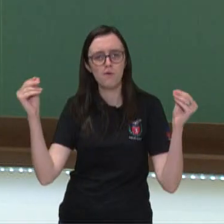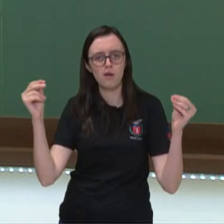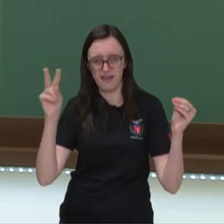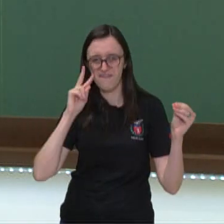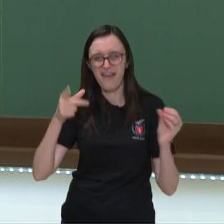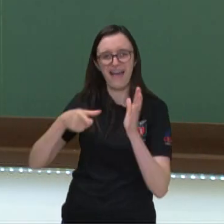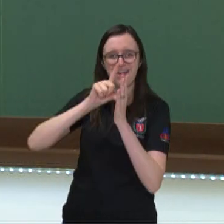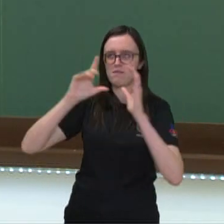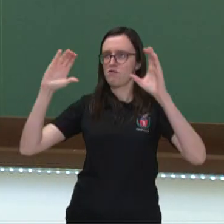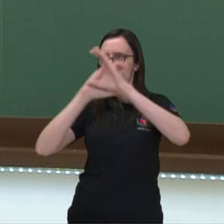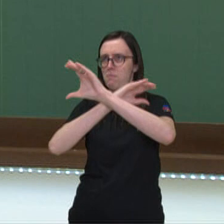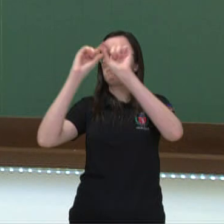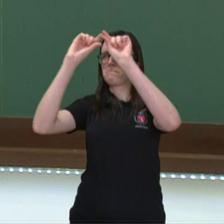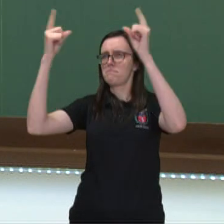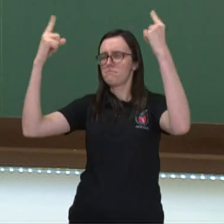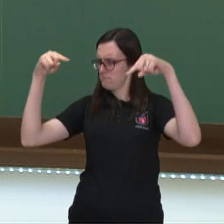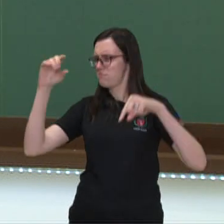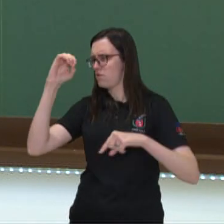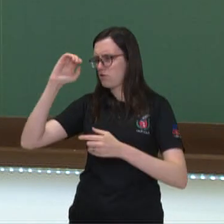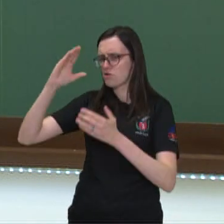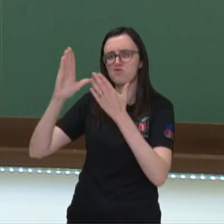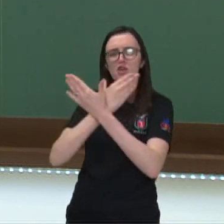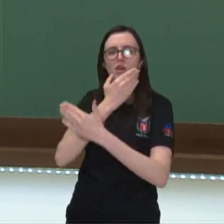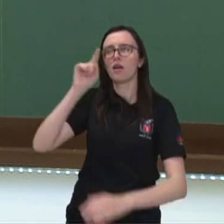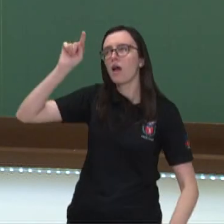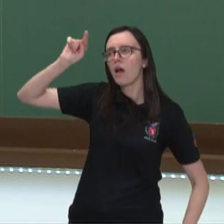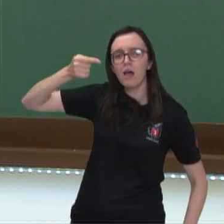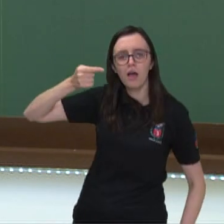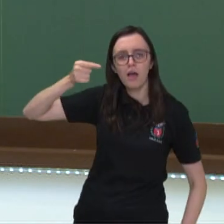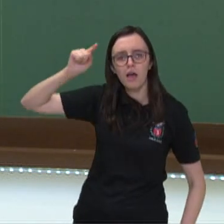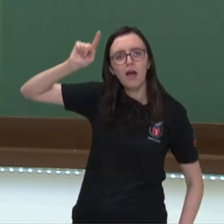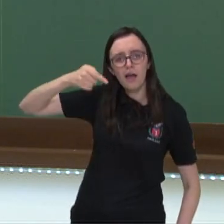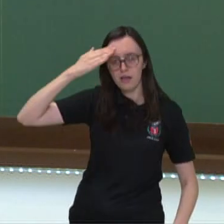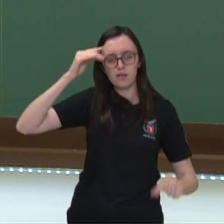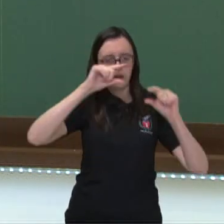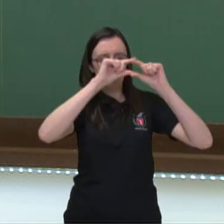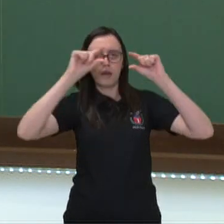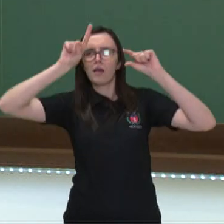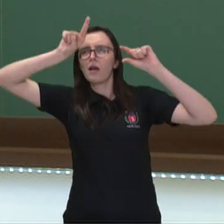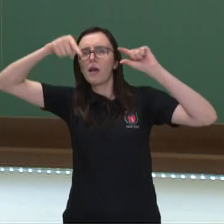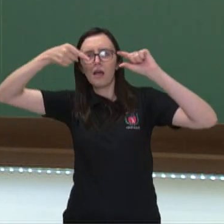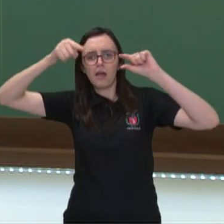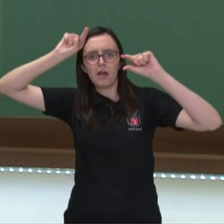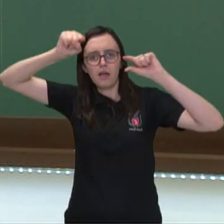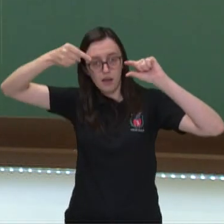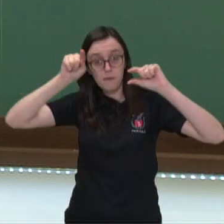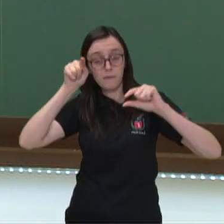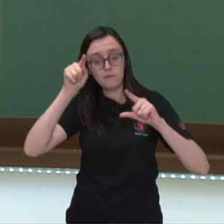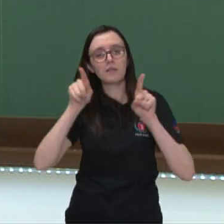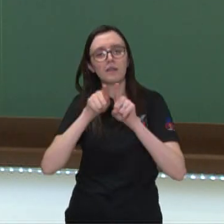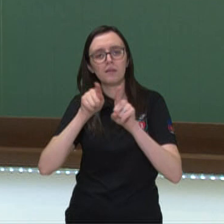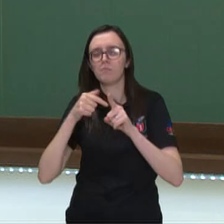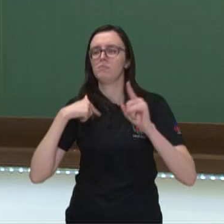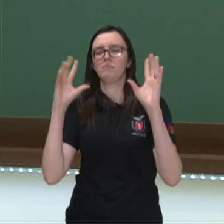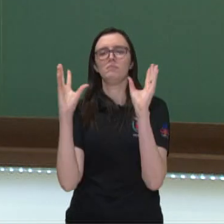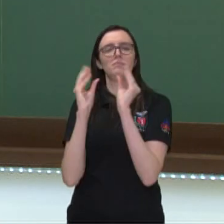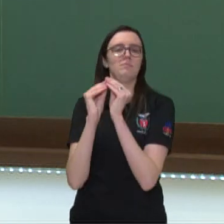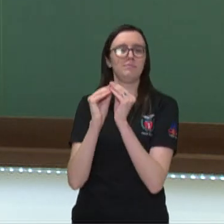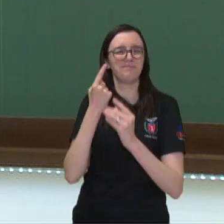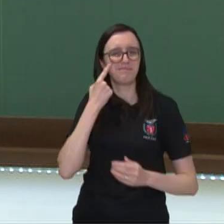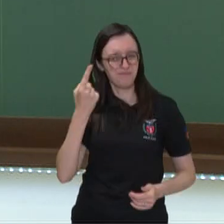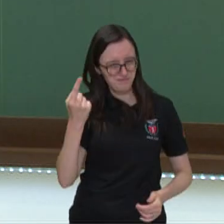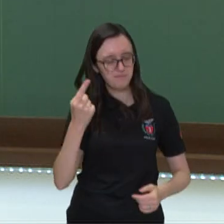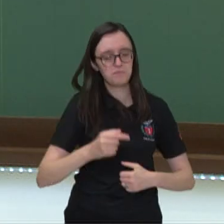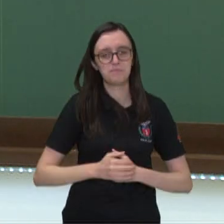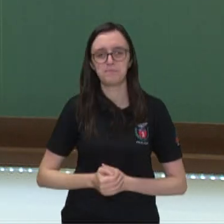o O, no lugar dele eu coloquei um apóstrofo, né? Aquele risquinho que a gente chama, e fiz uma abreviação. Então fica,